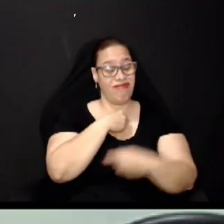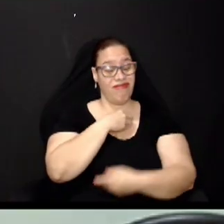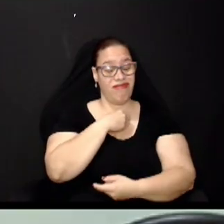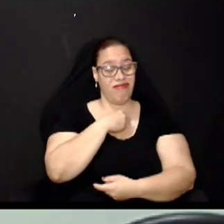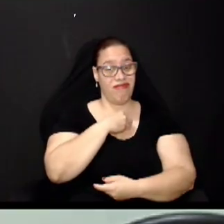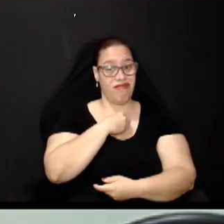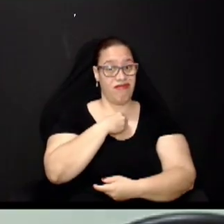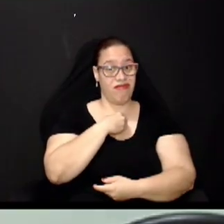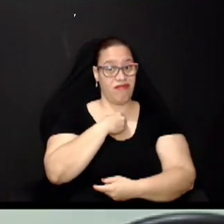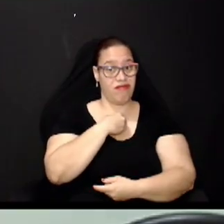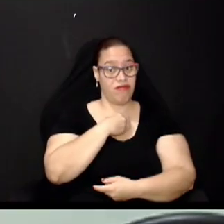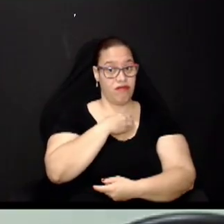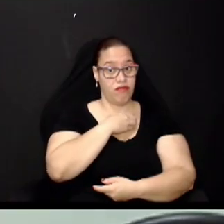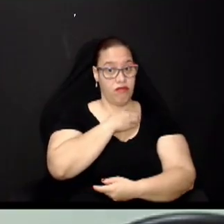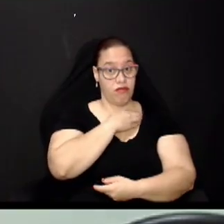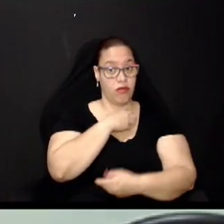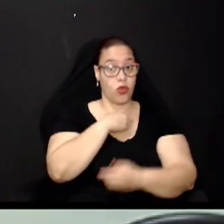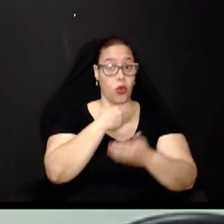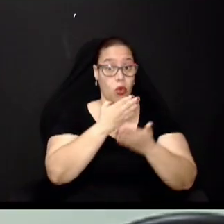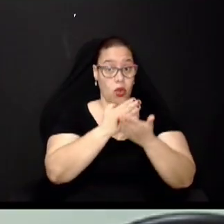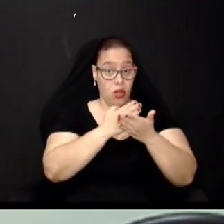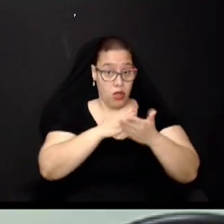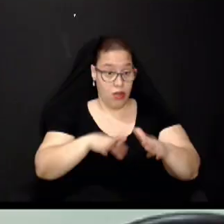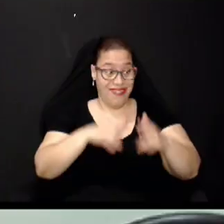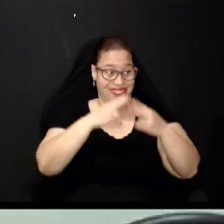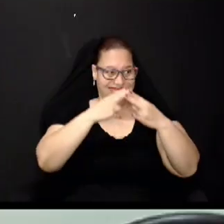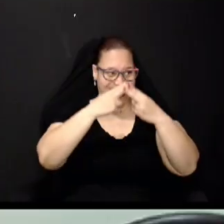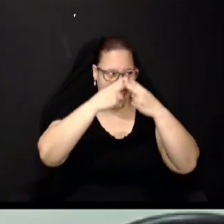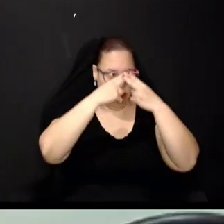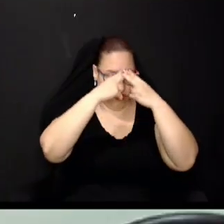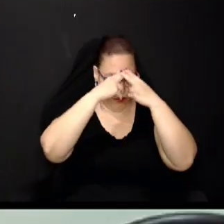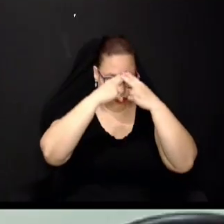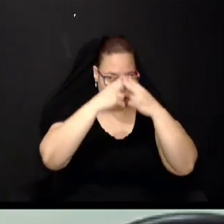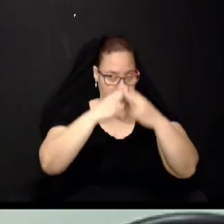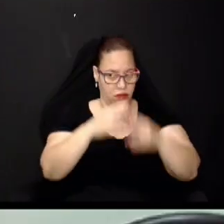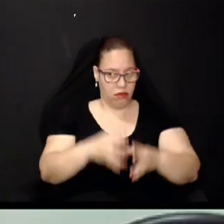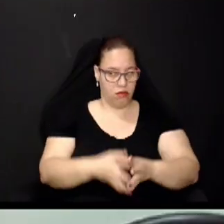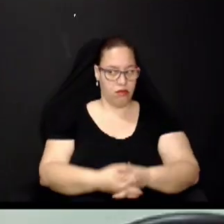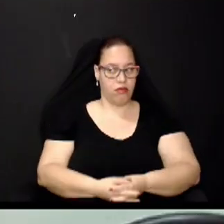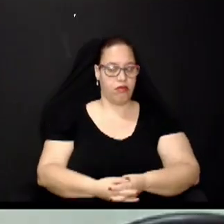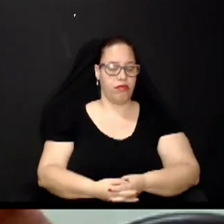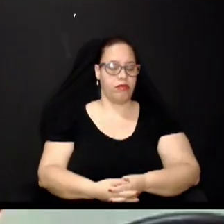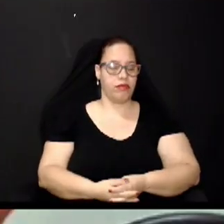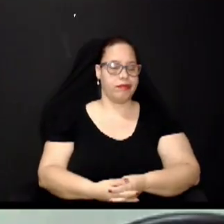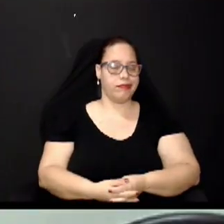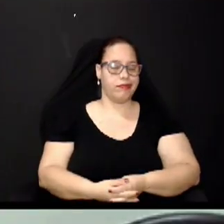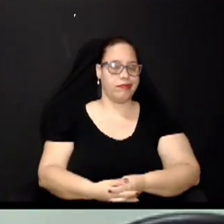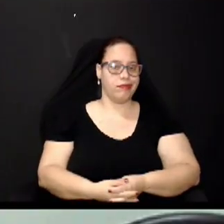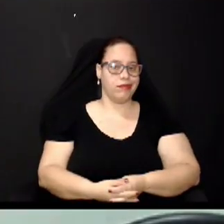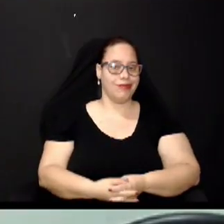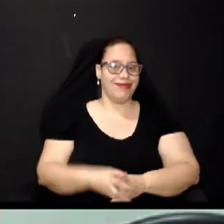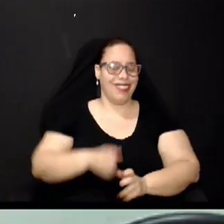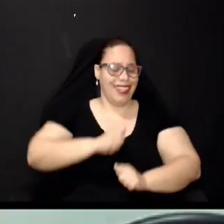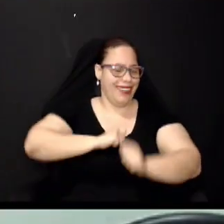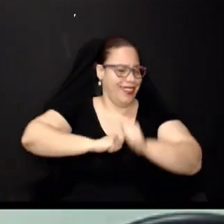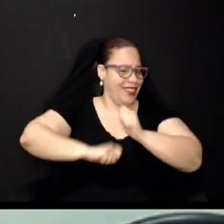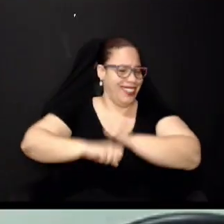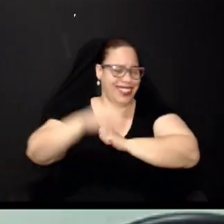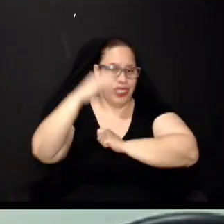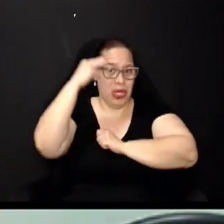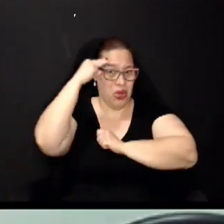quando a gente tem um término, né, traumático, né, o trauma em si, ele vai mexer com memória, com